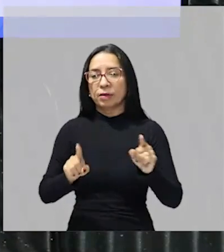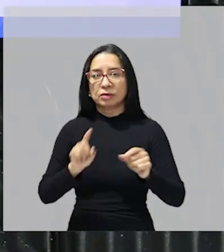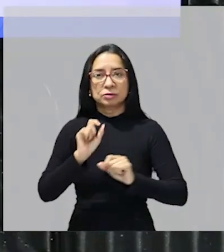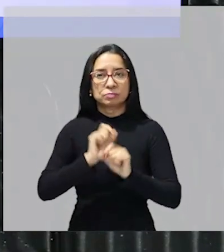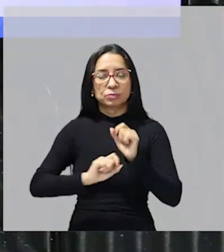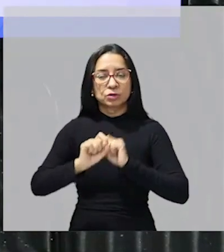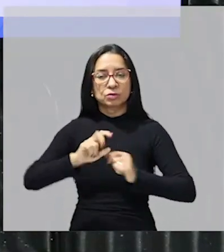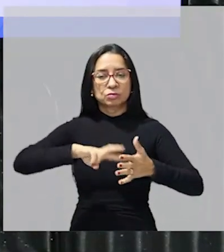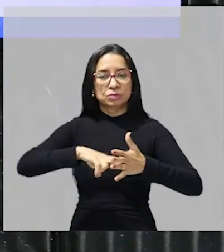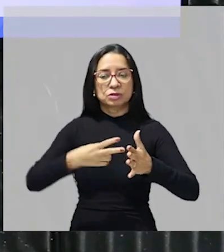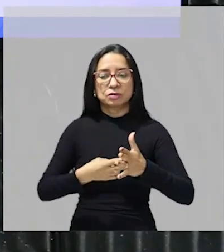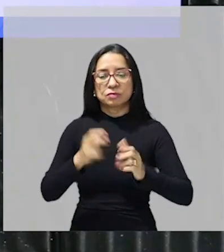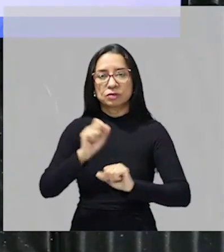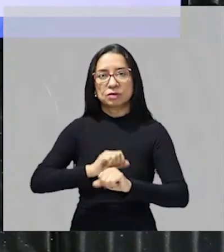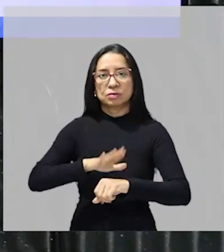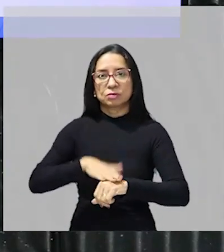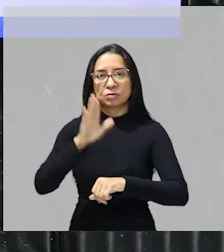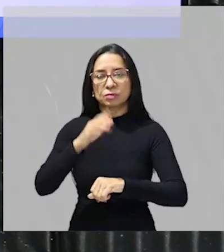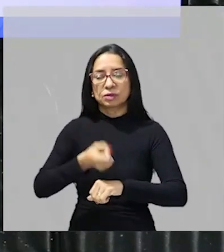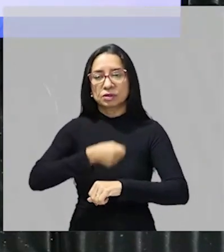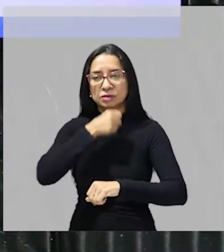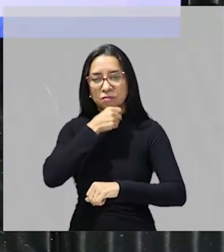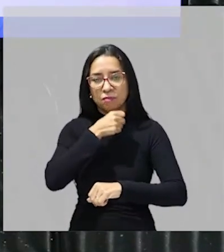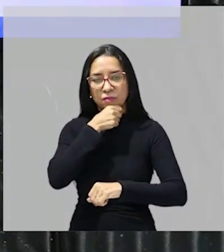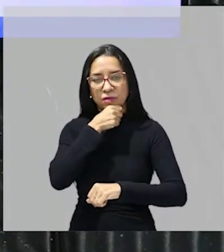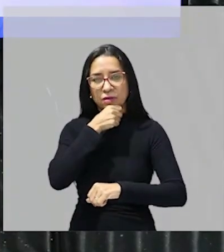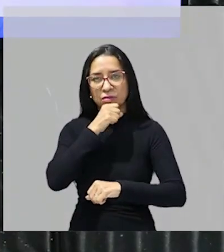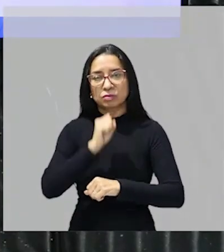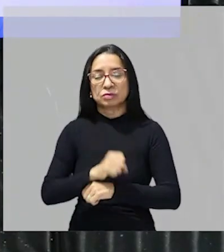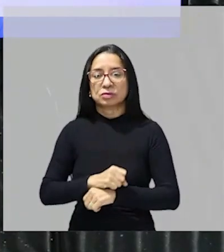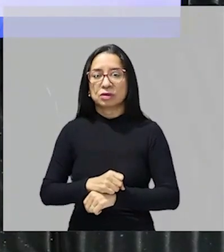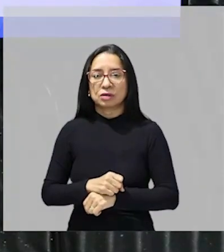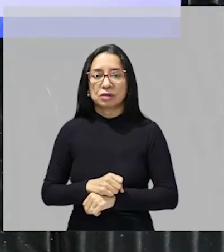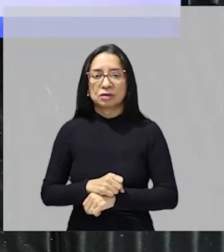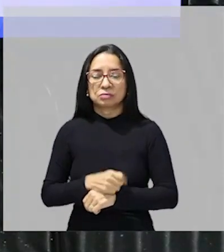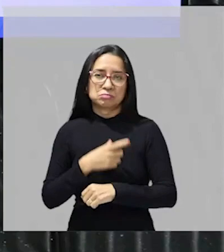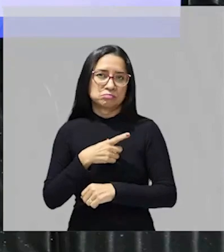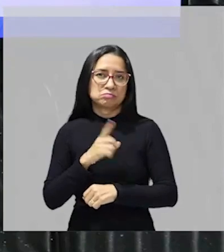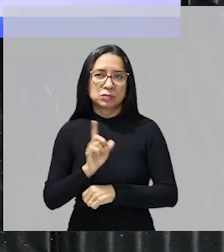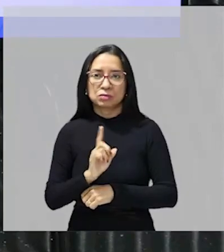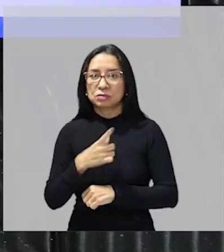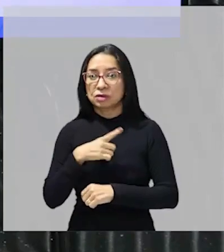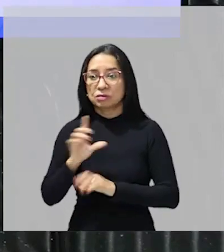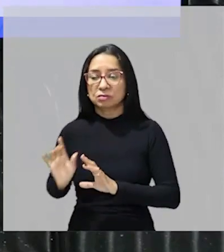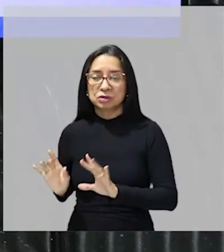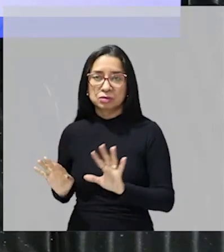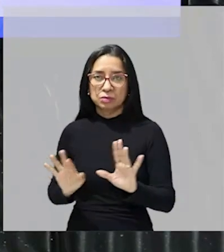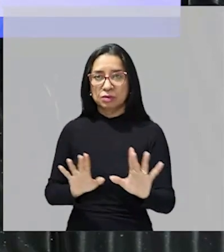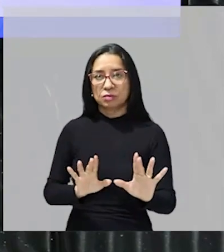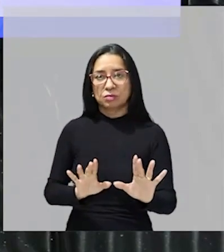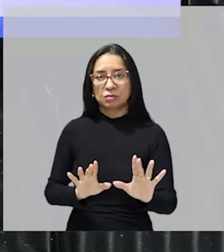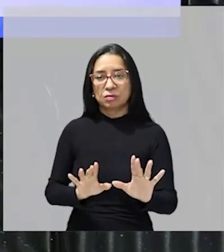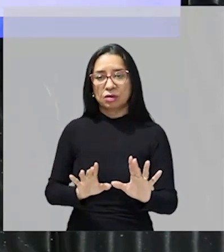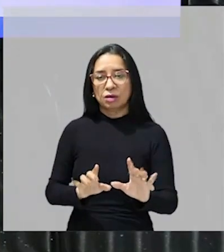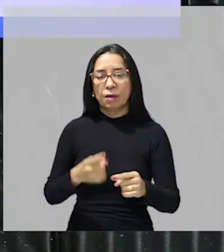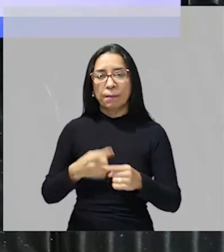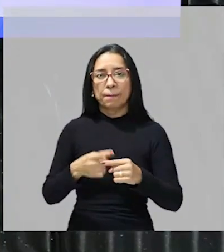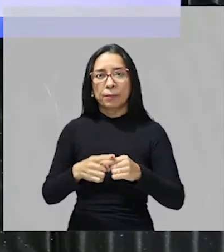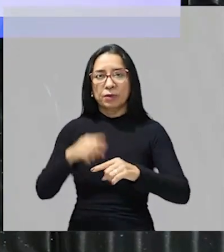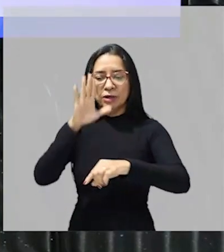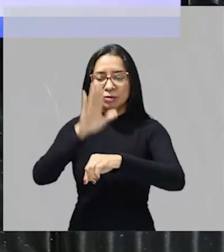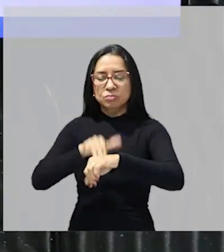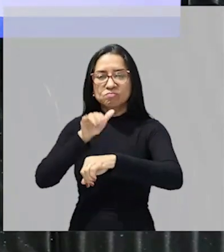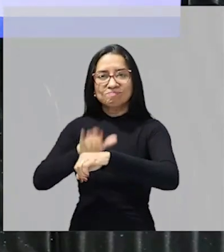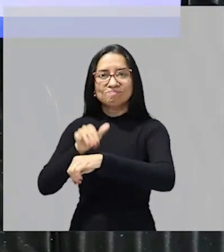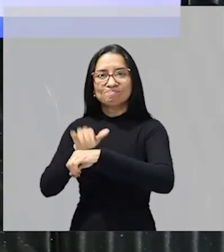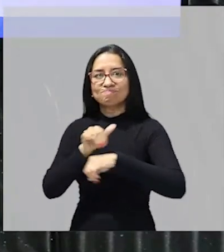os mais velhos, os adultos, não tenham que ir para a rua, porque eles conclamam, desligue sua televisão